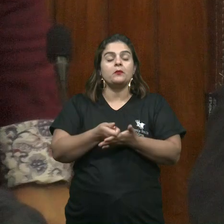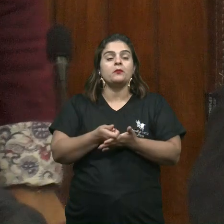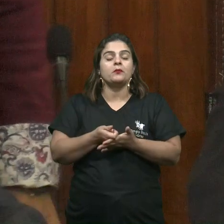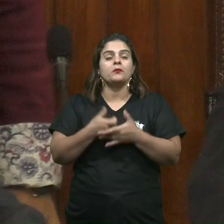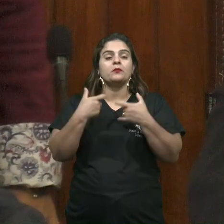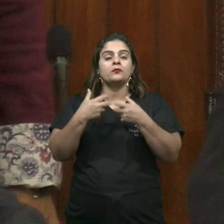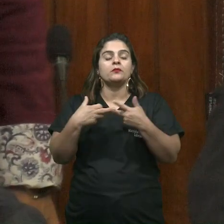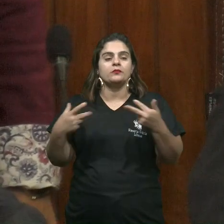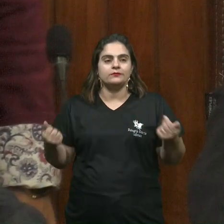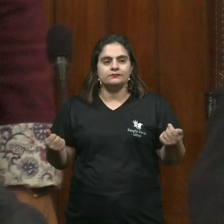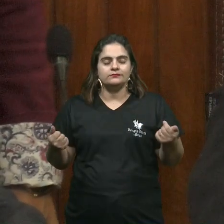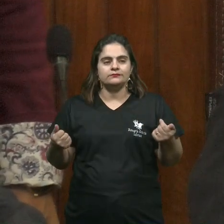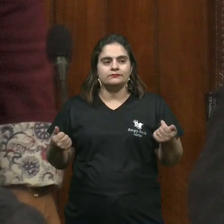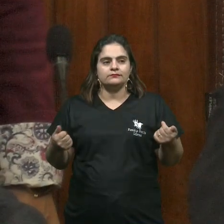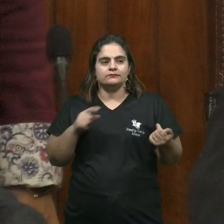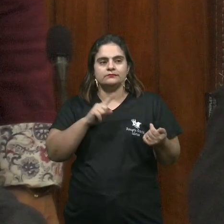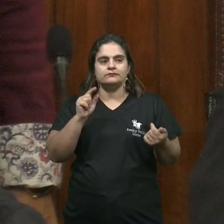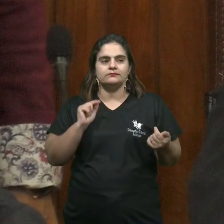Não?